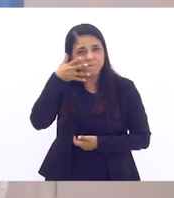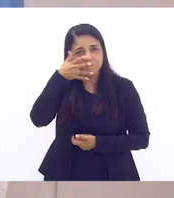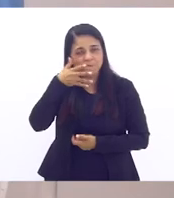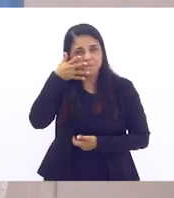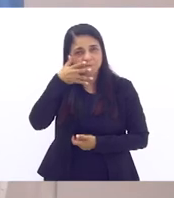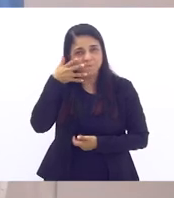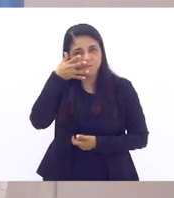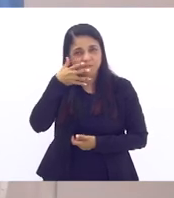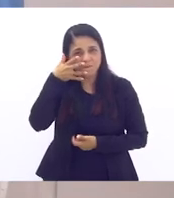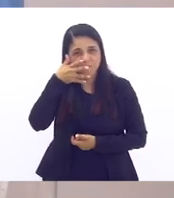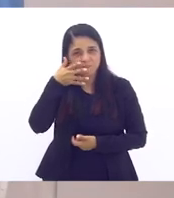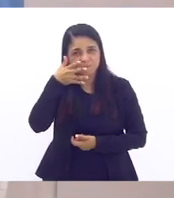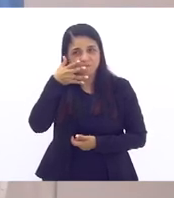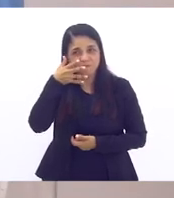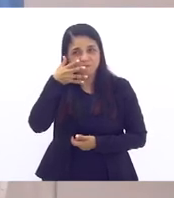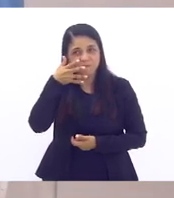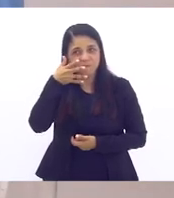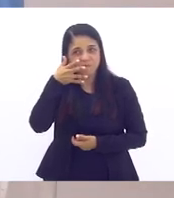o